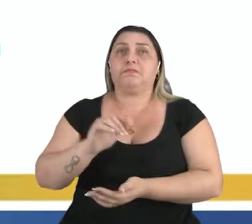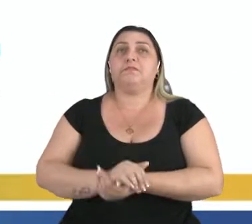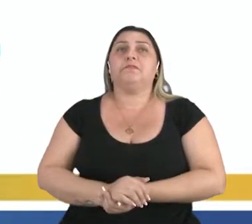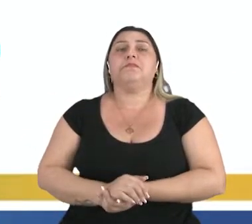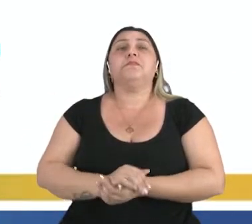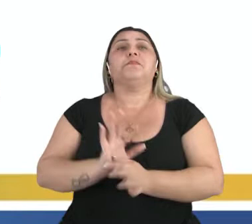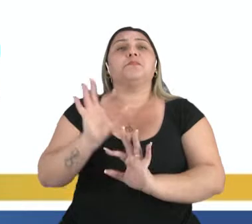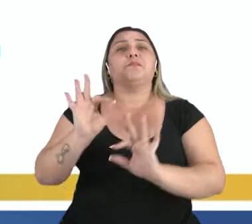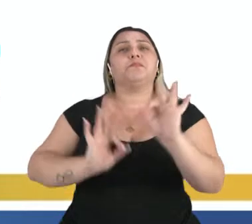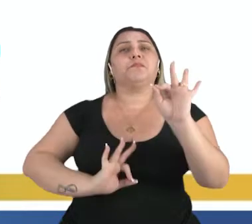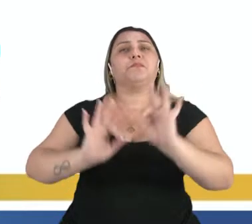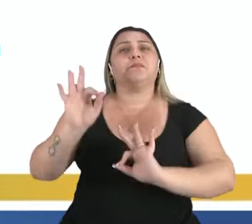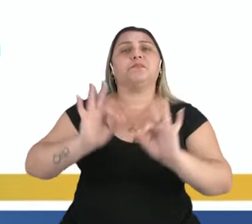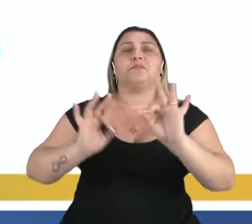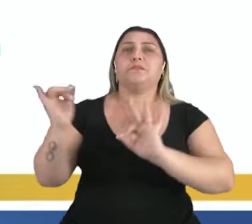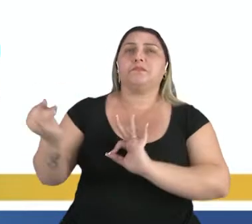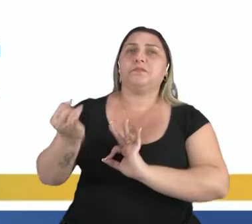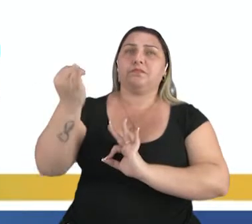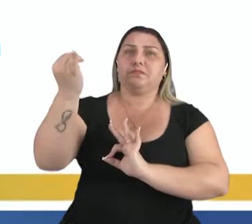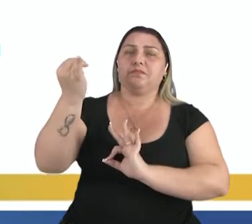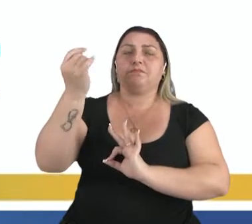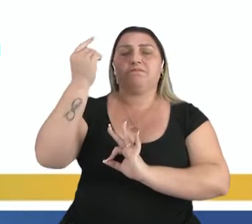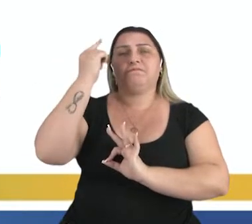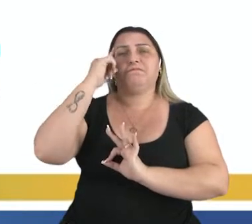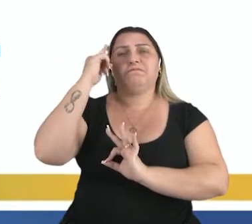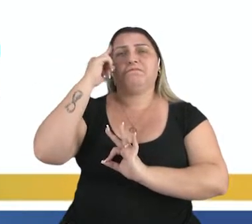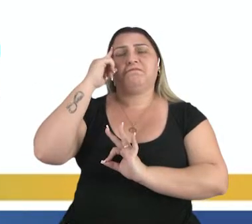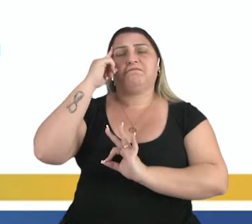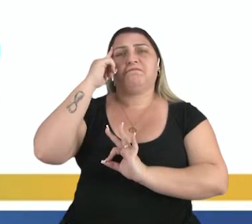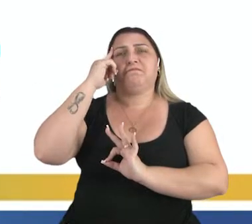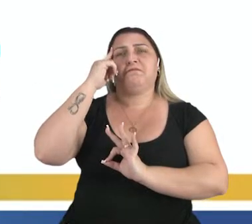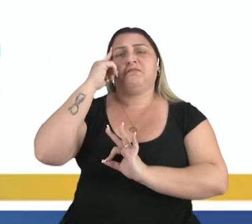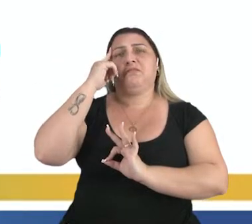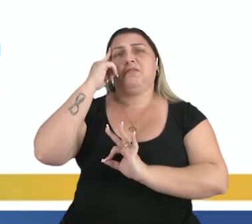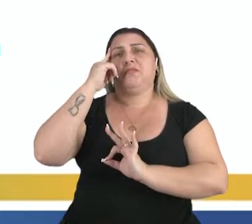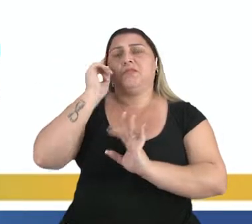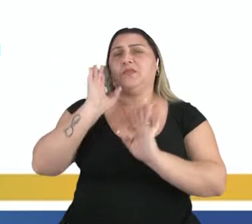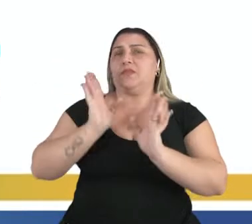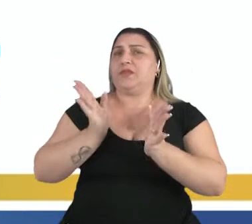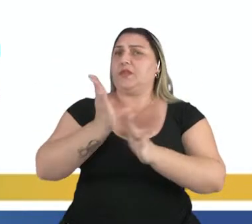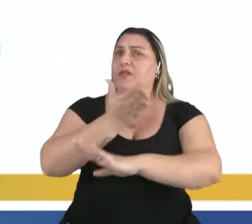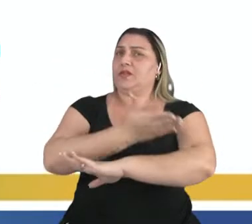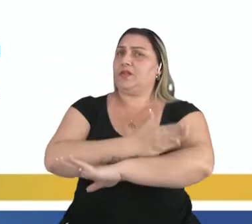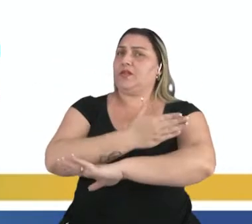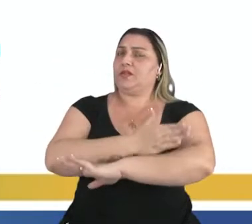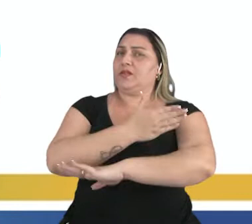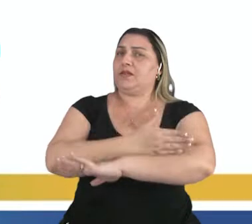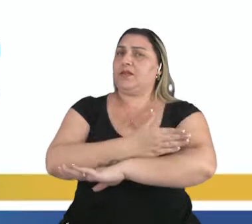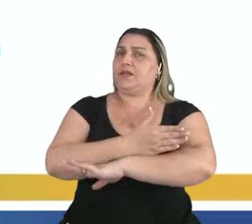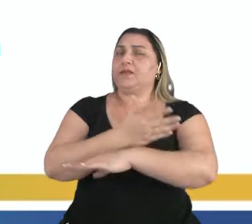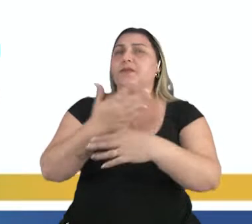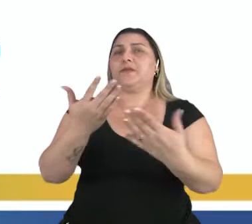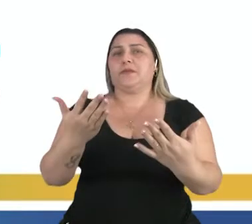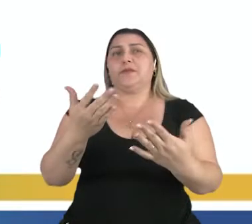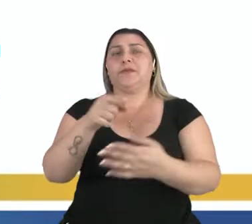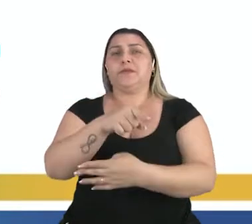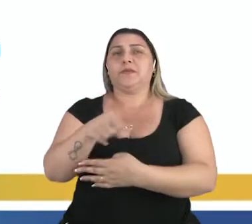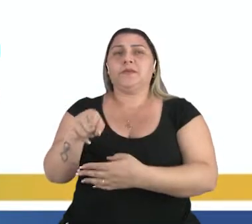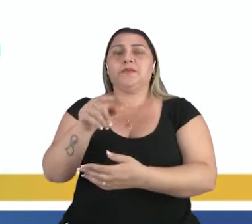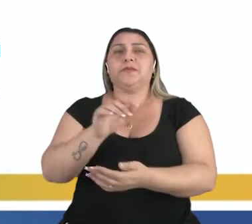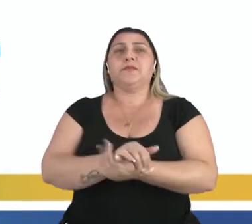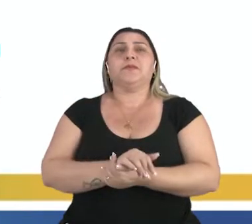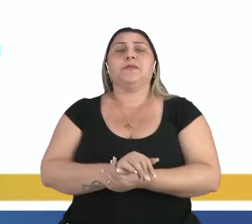vão construir, é importante que pensar num tema polêmico. Vocês estão exercitando, vocês estão praticando para